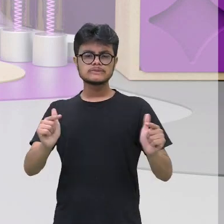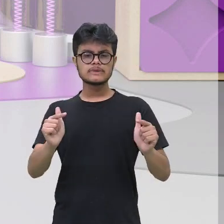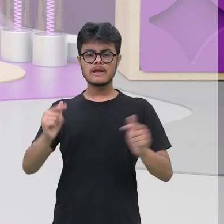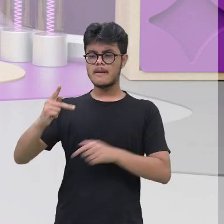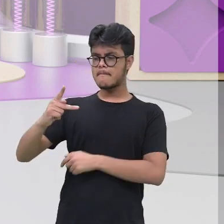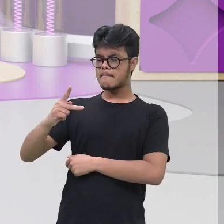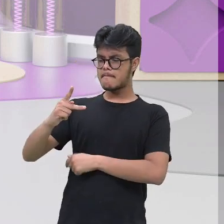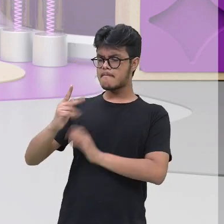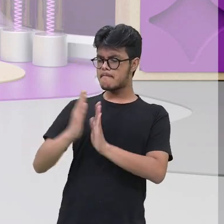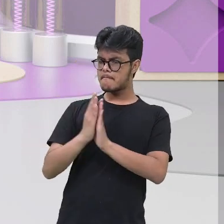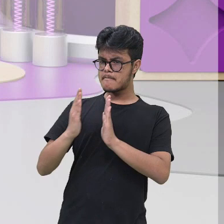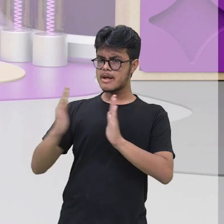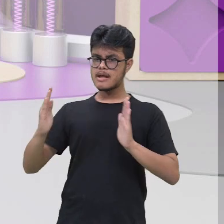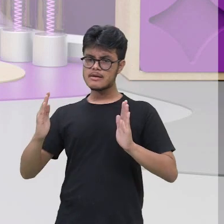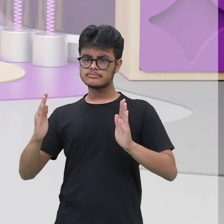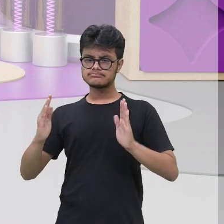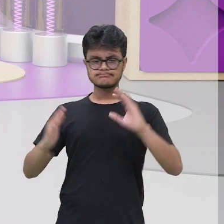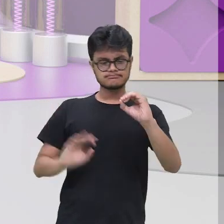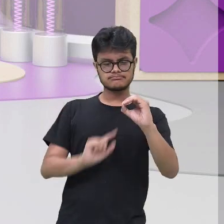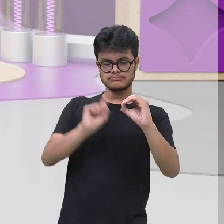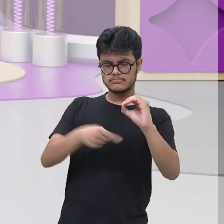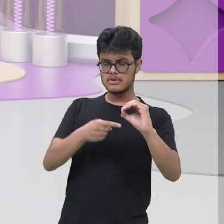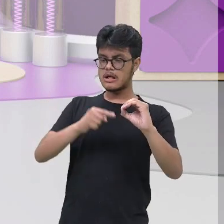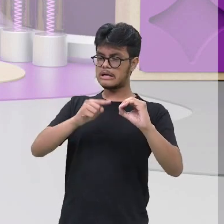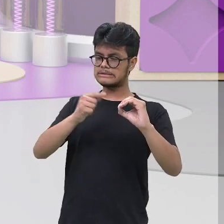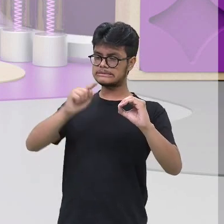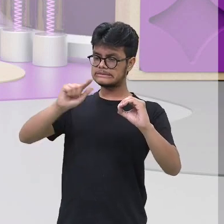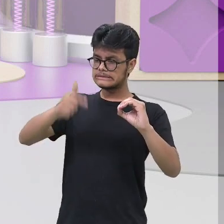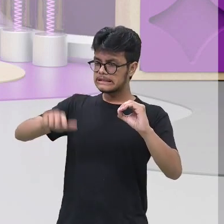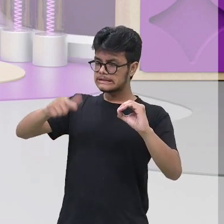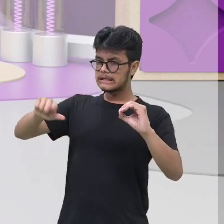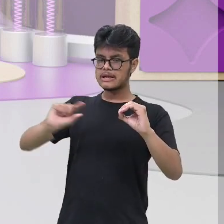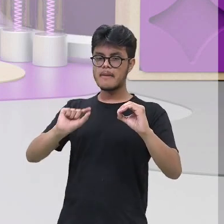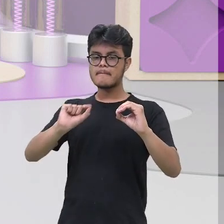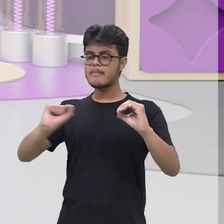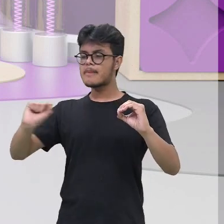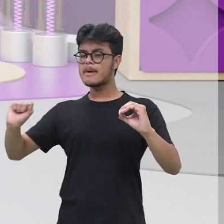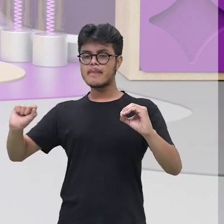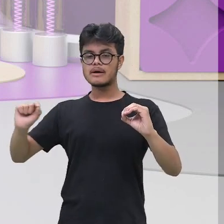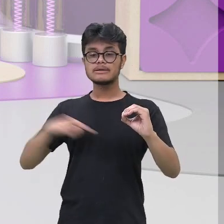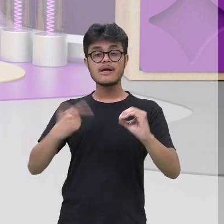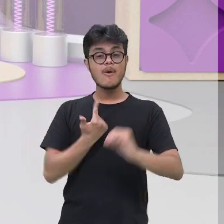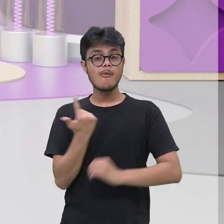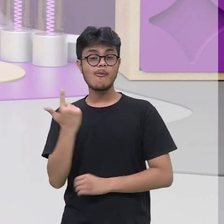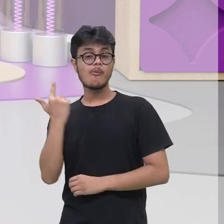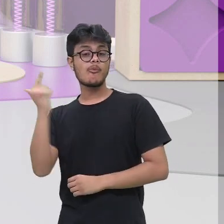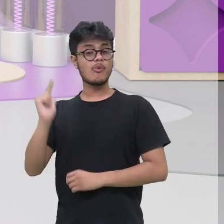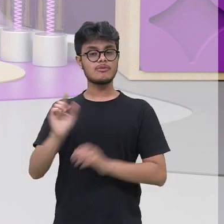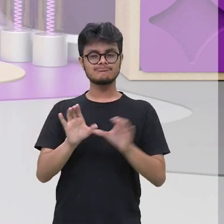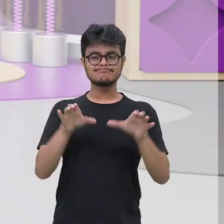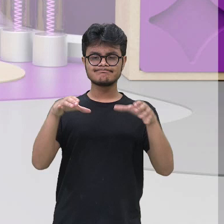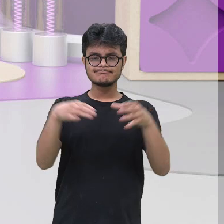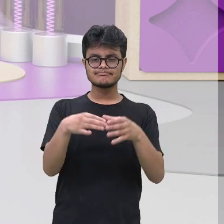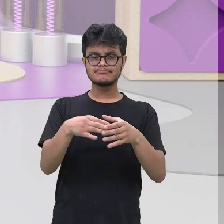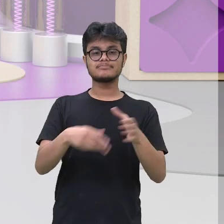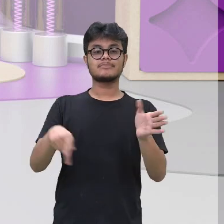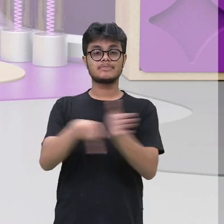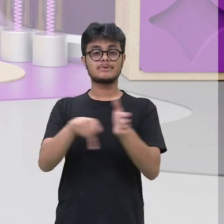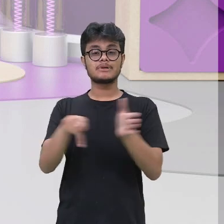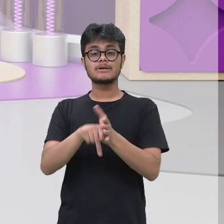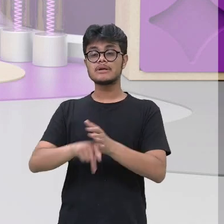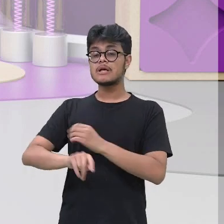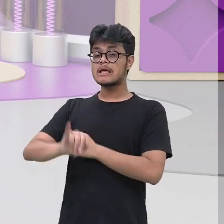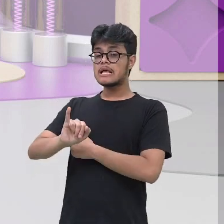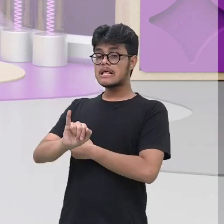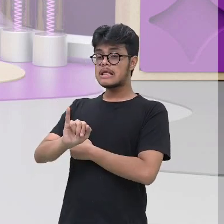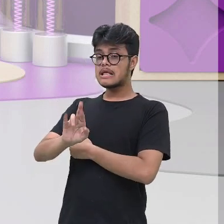periódicas, ou seja, que as casas decimais não se repetem, nós vamos ter o nosso novo conjunto, que é o conjunto dos números